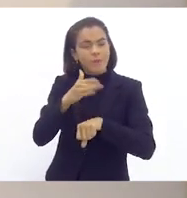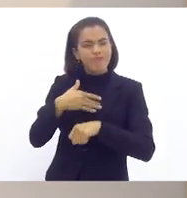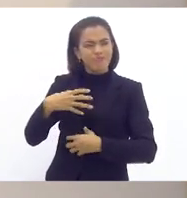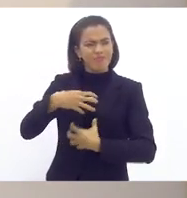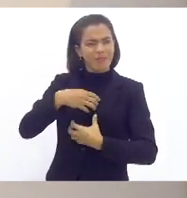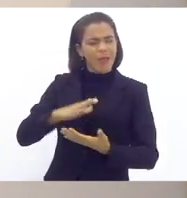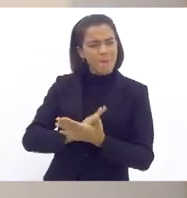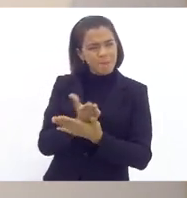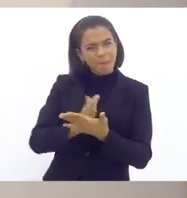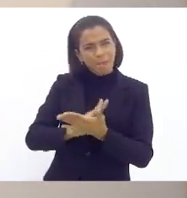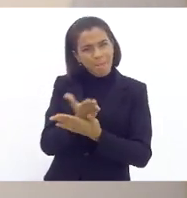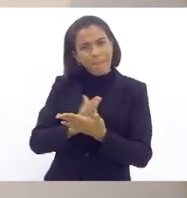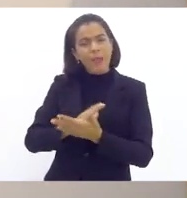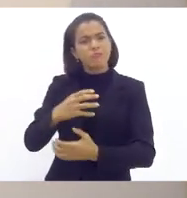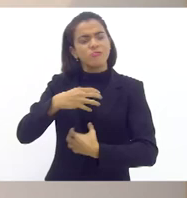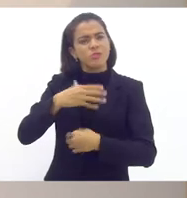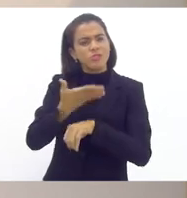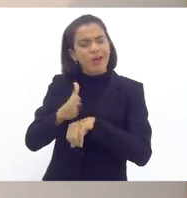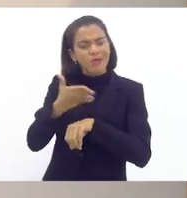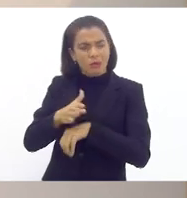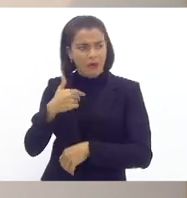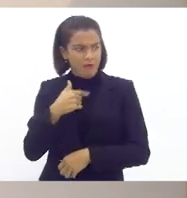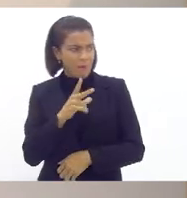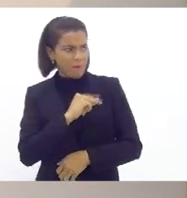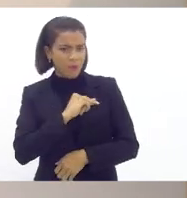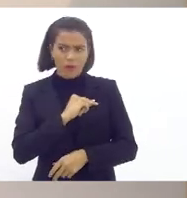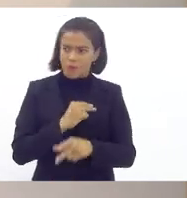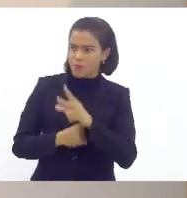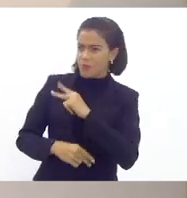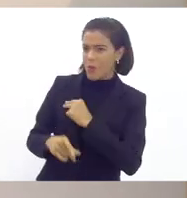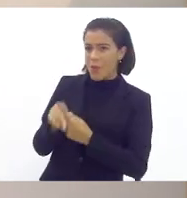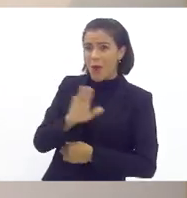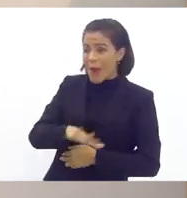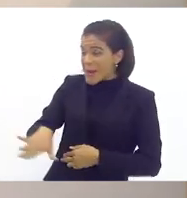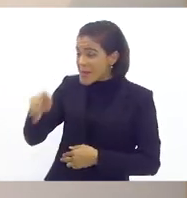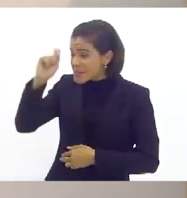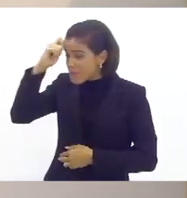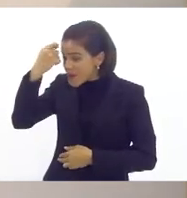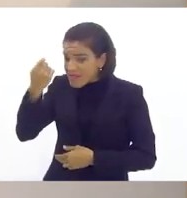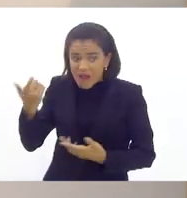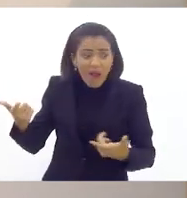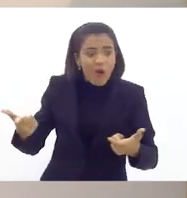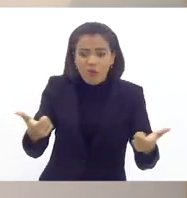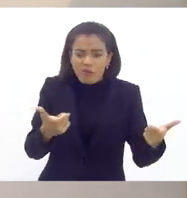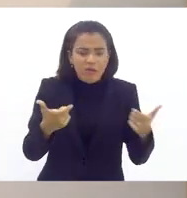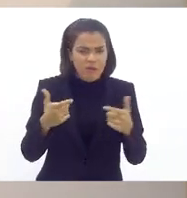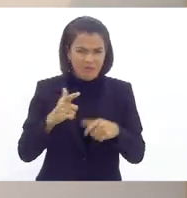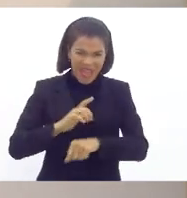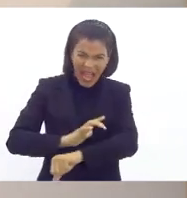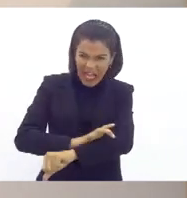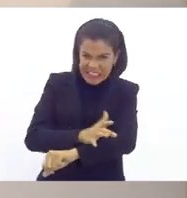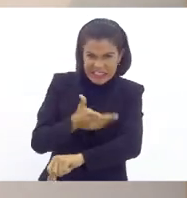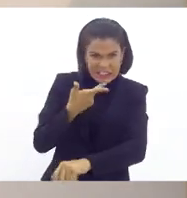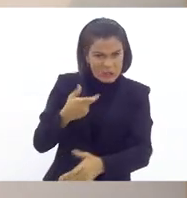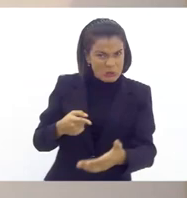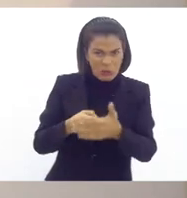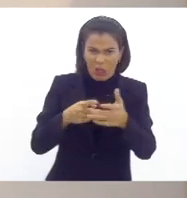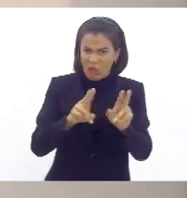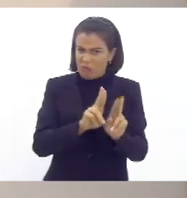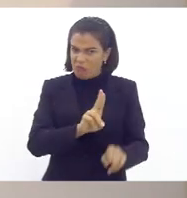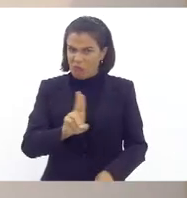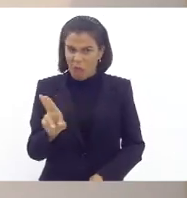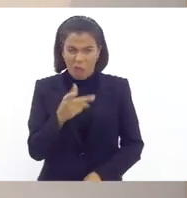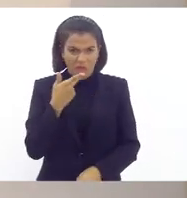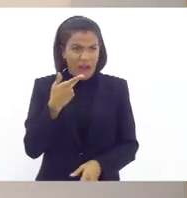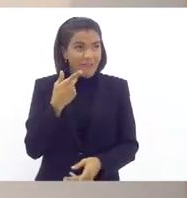incomodada. No estágio eu já ficava, meu Deus, o é isso daqui? Eu encontrava uma criança preta nessas escolas, gente. Racismo nem se tocava, nem falava, não